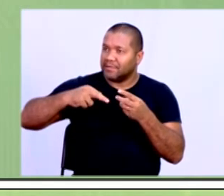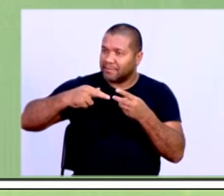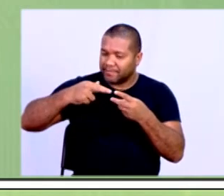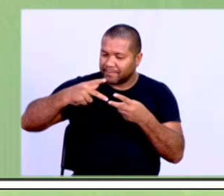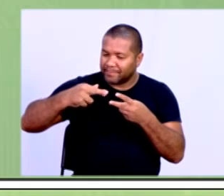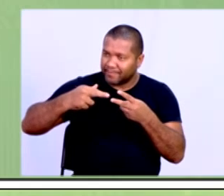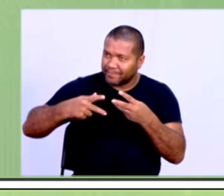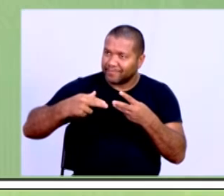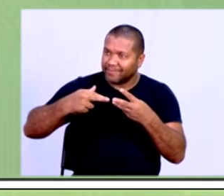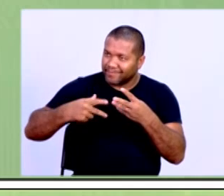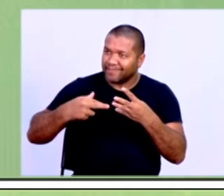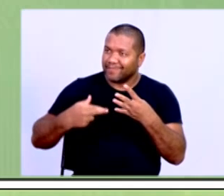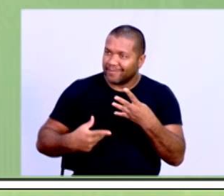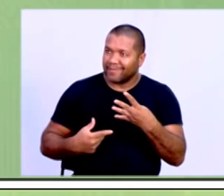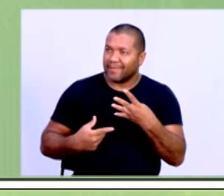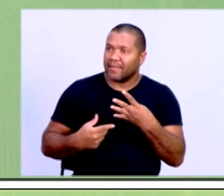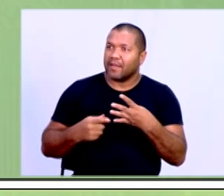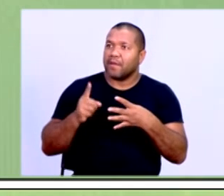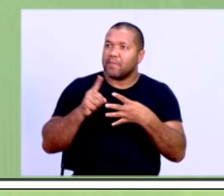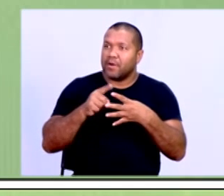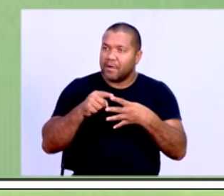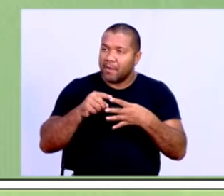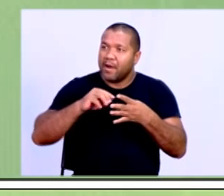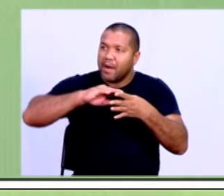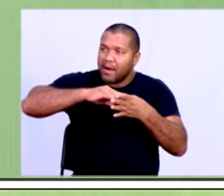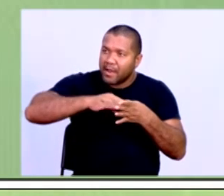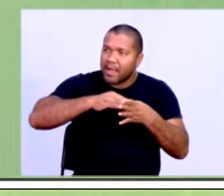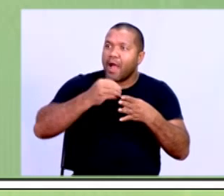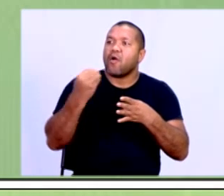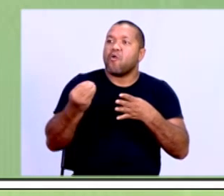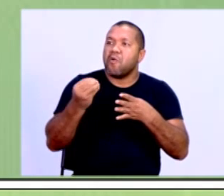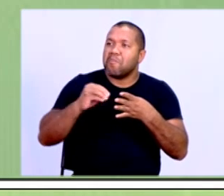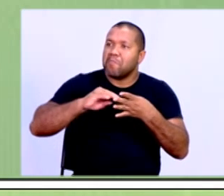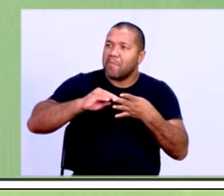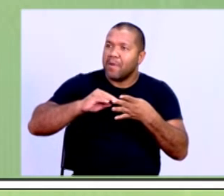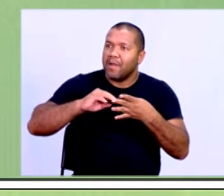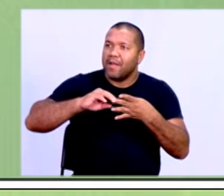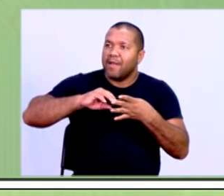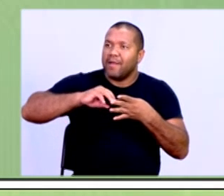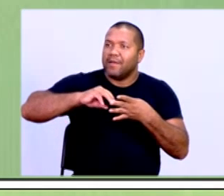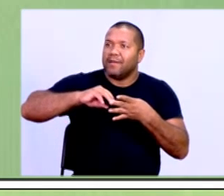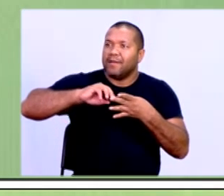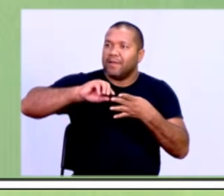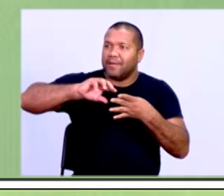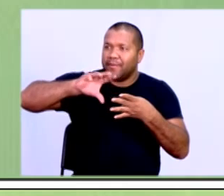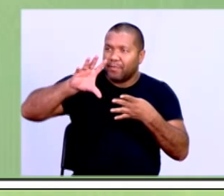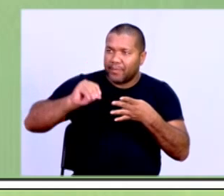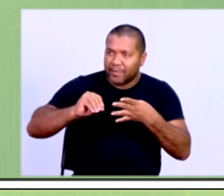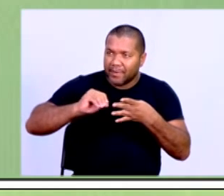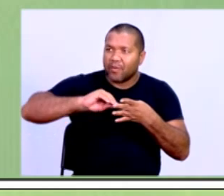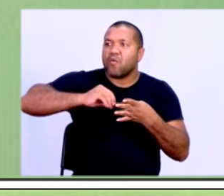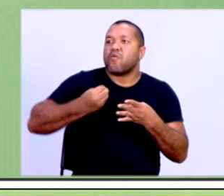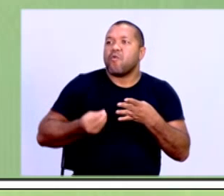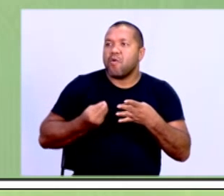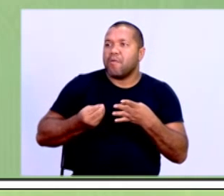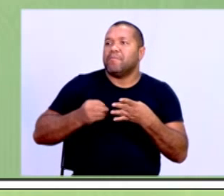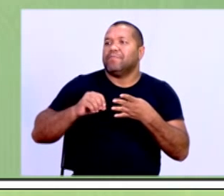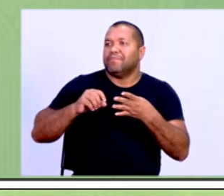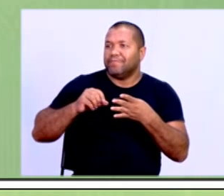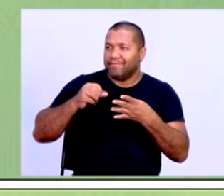operação liga, outro método para a operação desliga, outro método para anda e para outro para